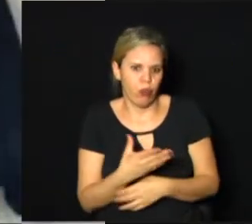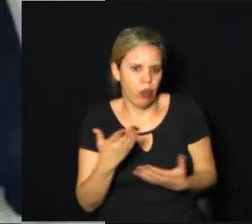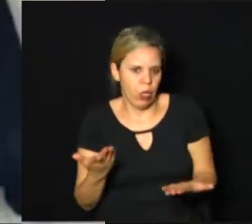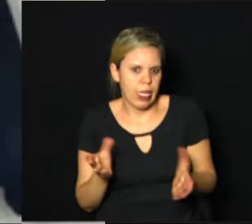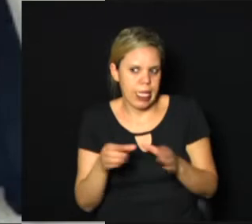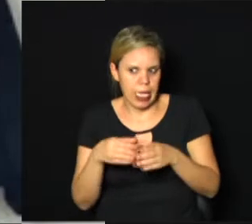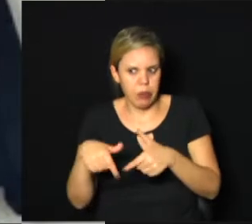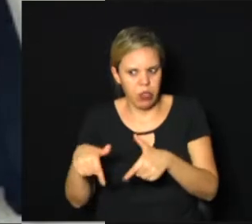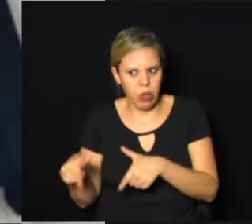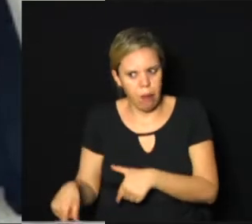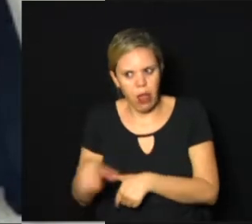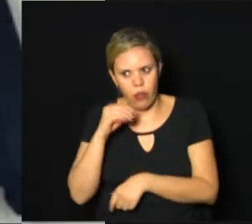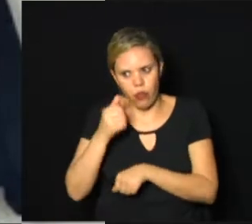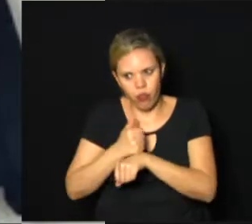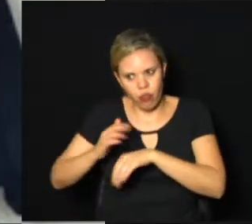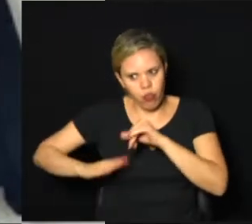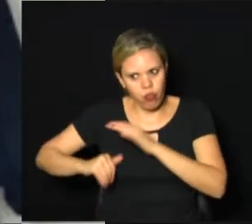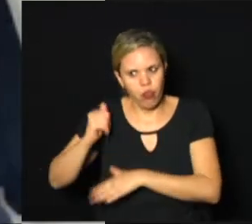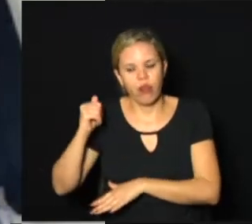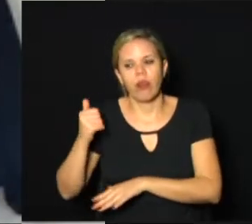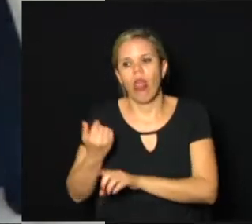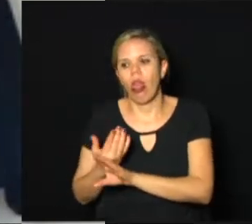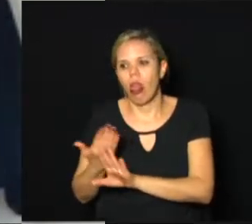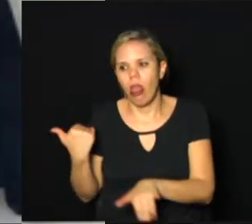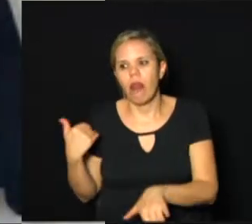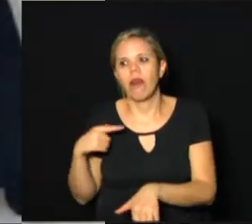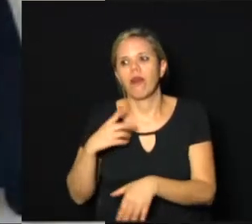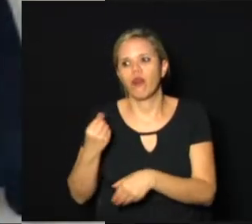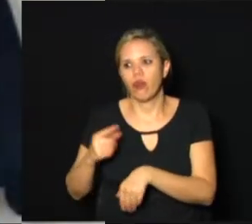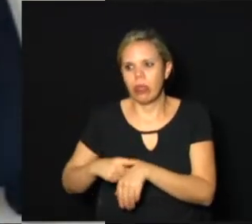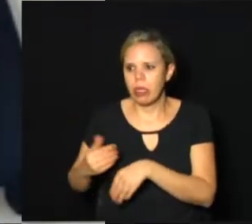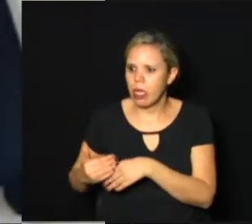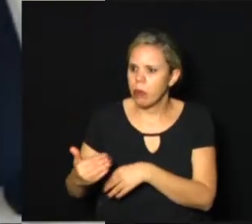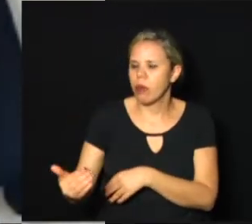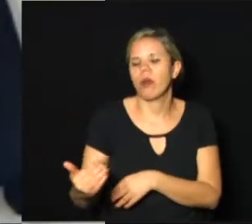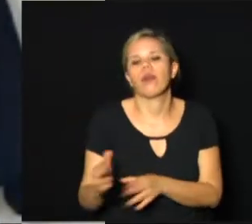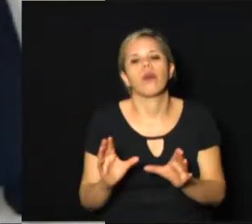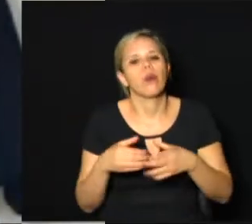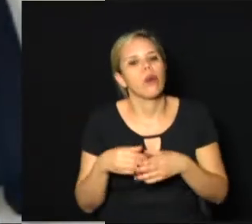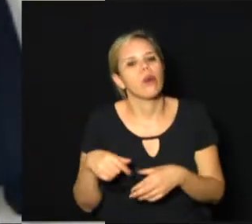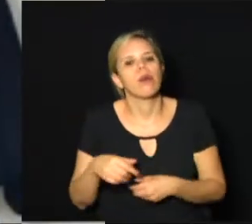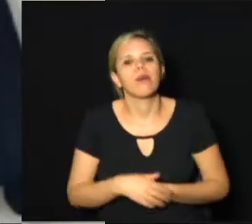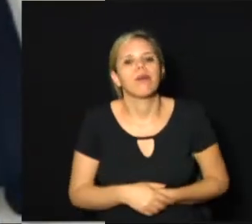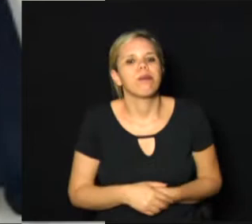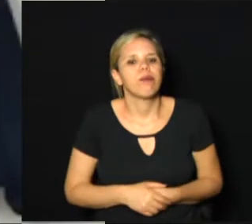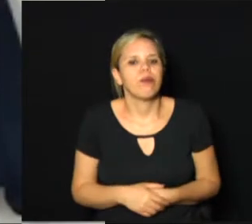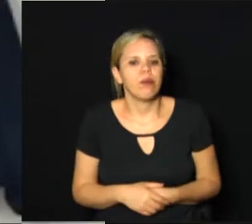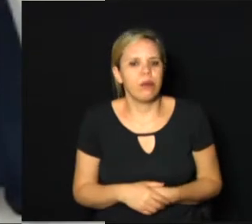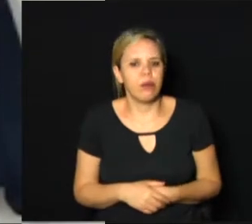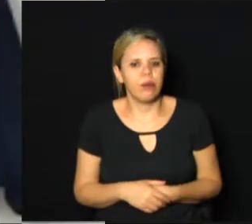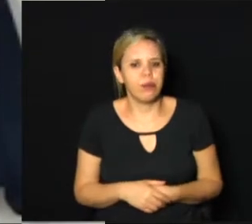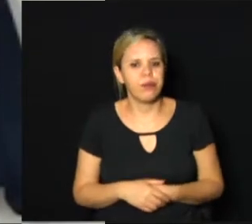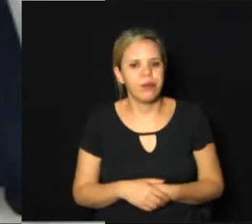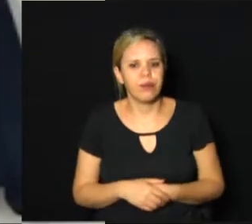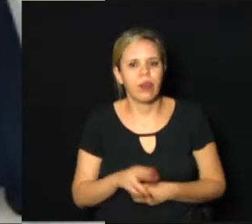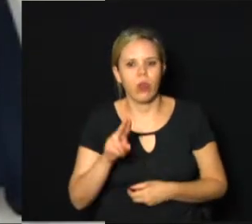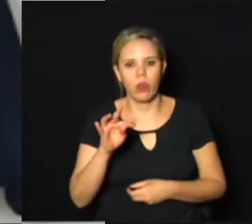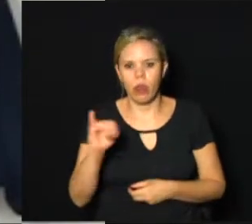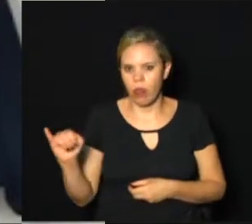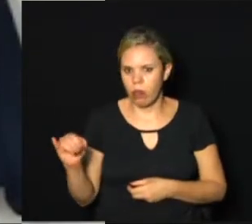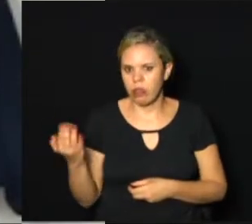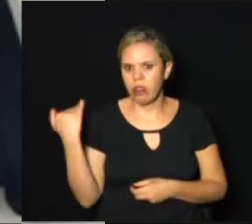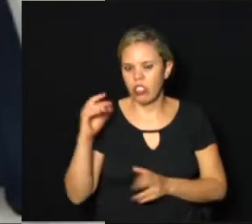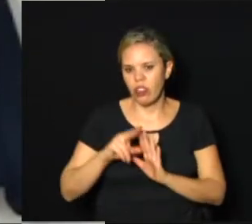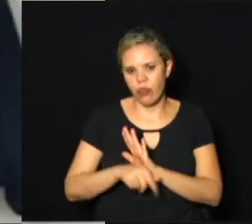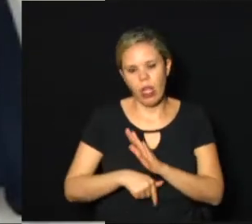essa equipe ficou totalmente desmontada. Nós tivemos, durante muito tempo, uma equipe de terapia intensiva pediátrica que